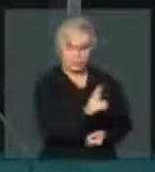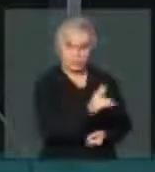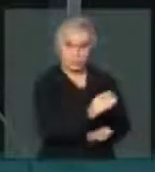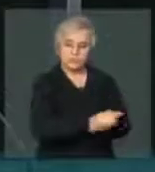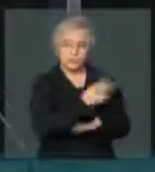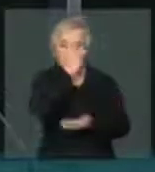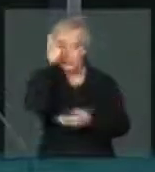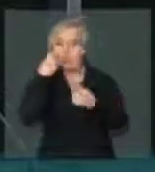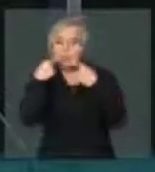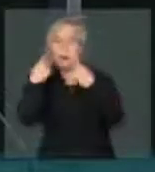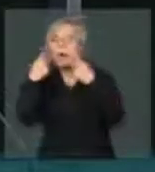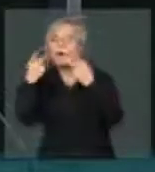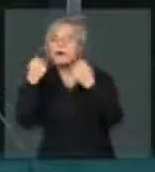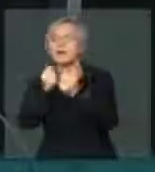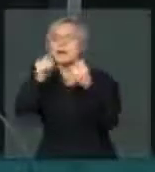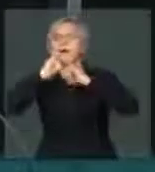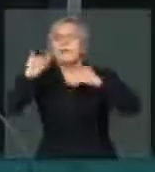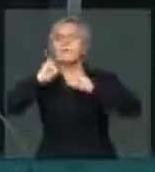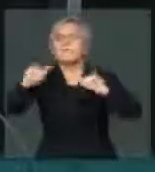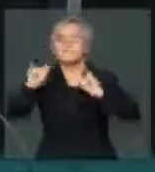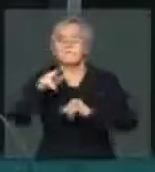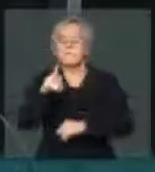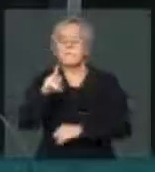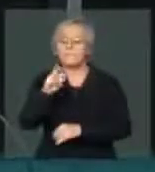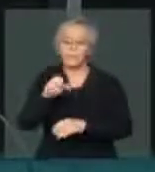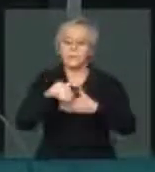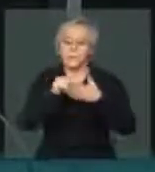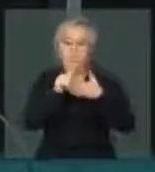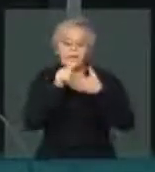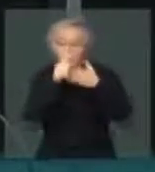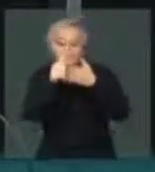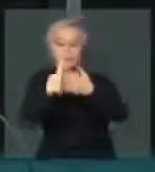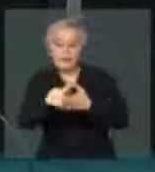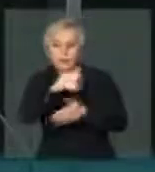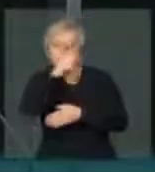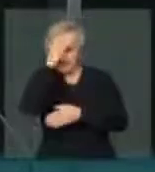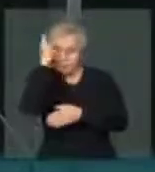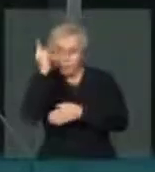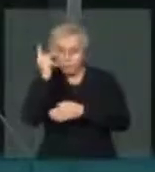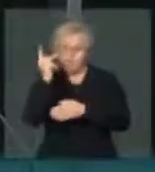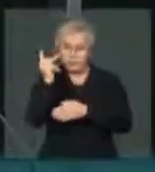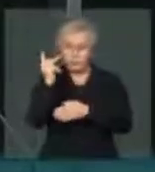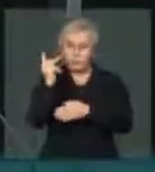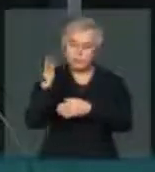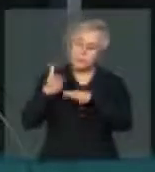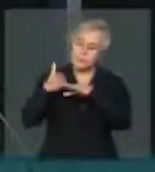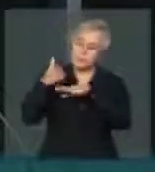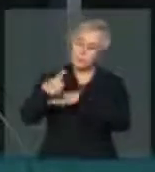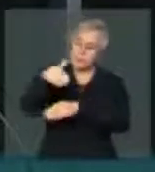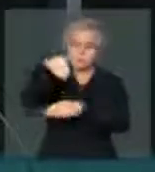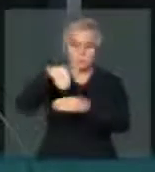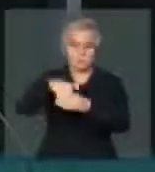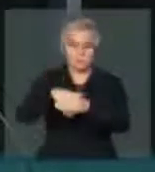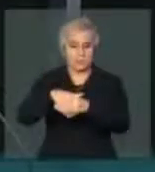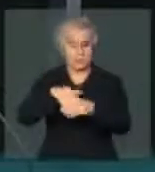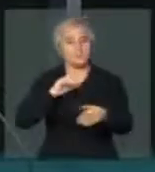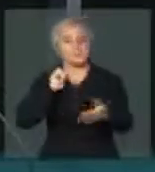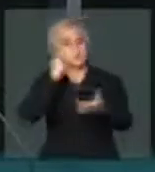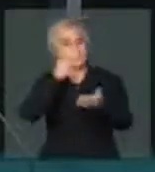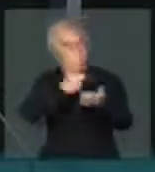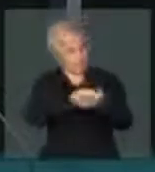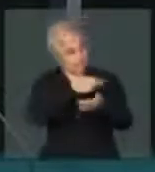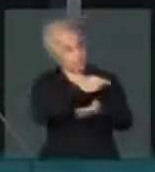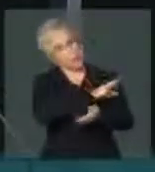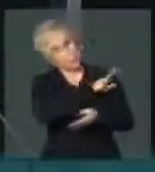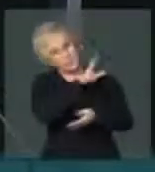eleitoral tem uma função: conduzir os eleitores às urnas, às sessões. Eles são remunerados para isso